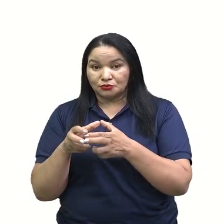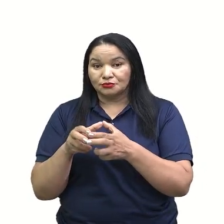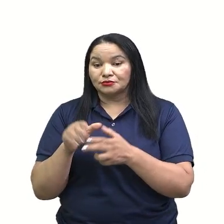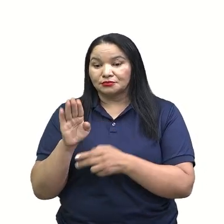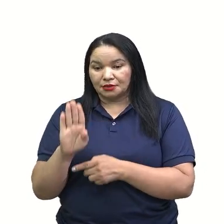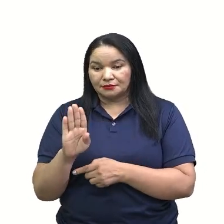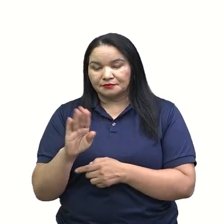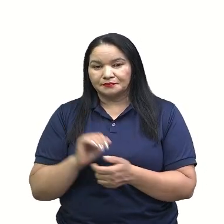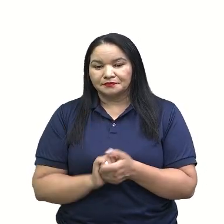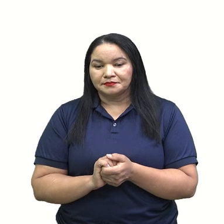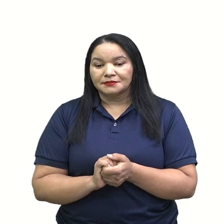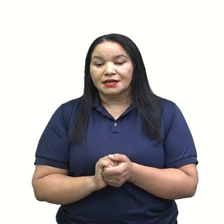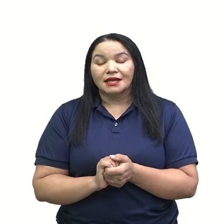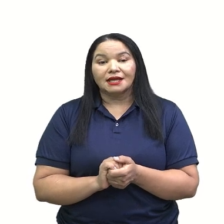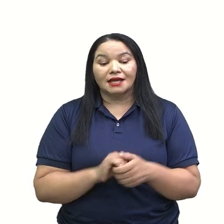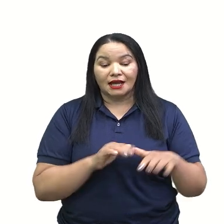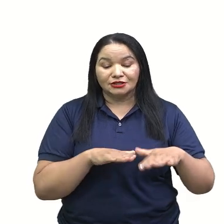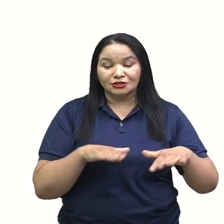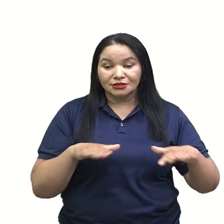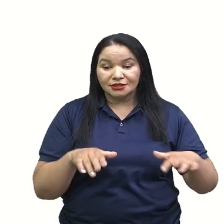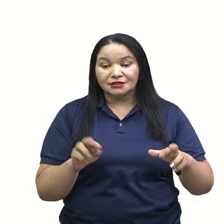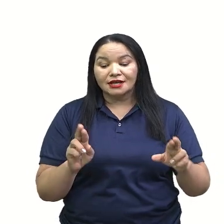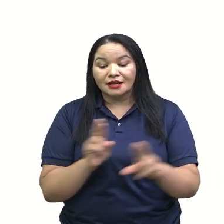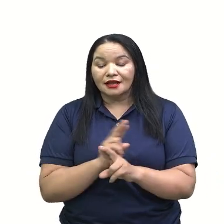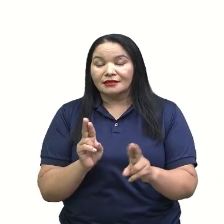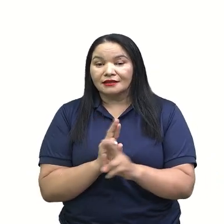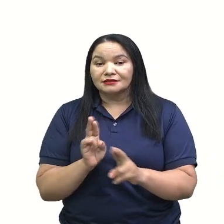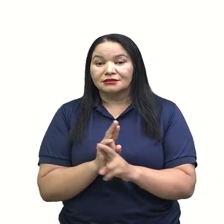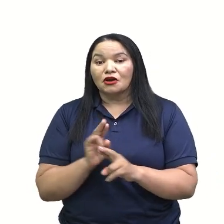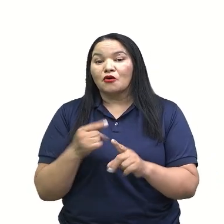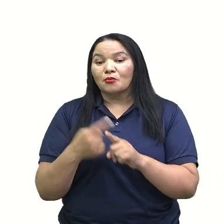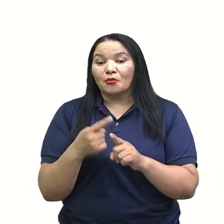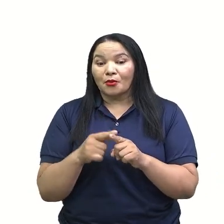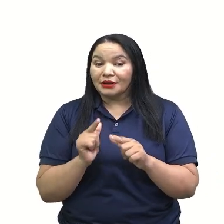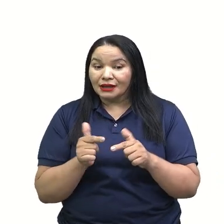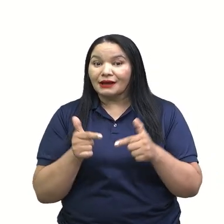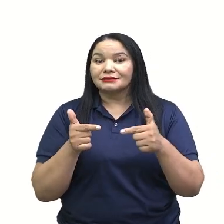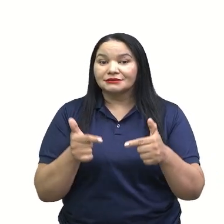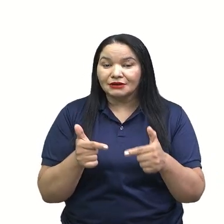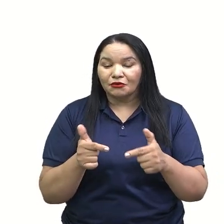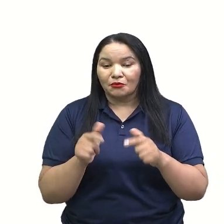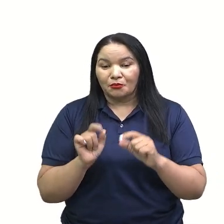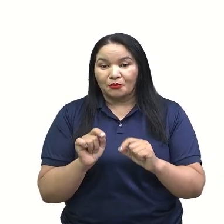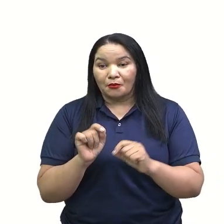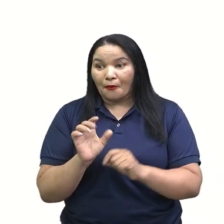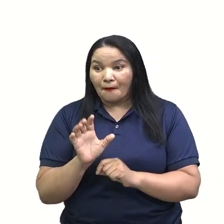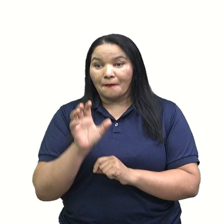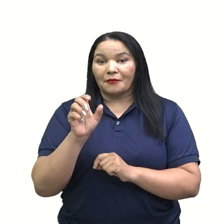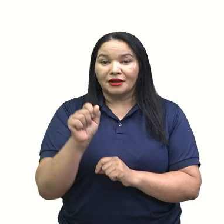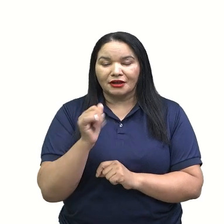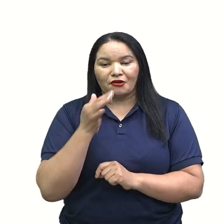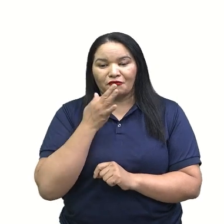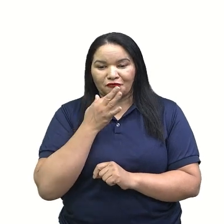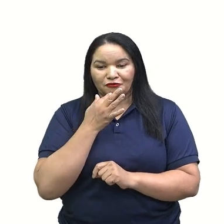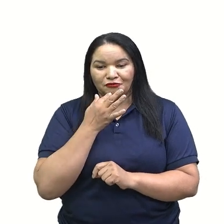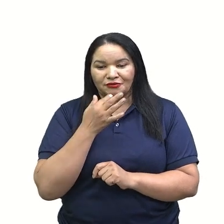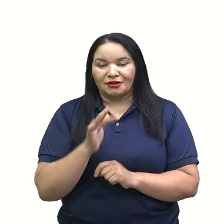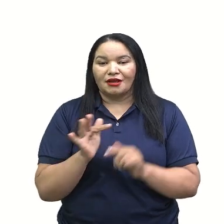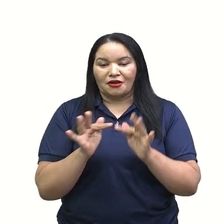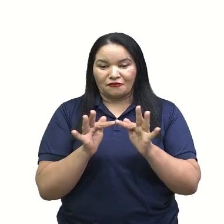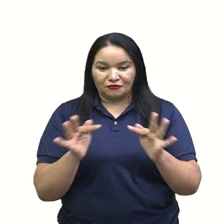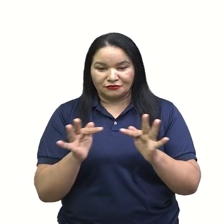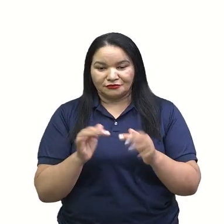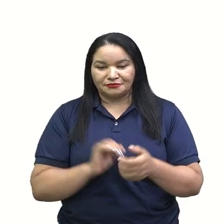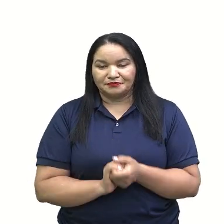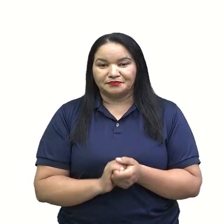se relacionar aí com essas frutas, elas vão ter uma ação, elas vão fazer algo ali para pegar um fruto. Então, essa vai ser a nossa função.